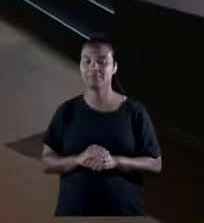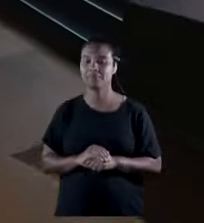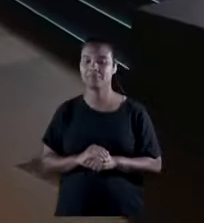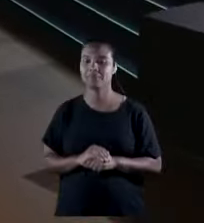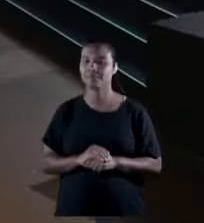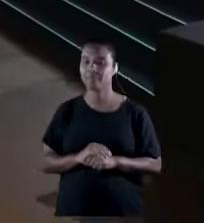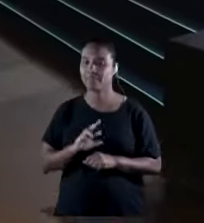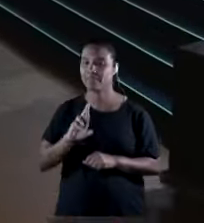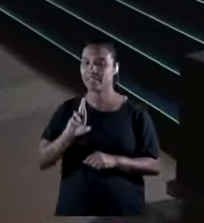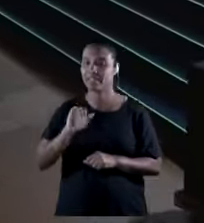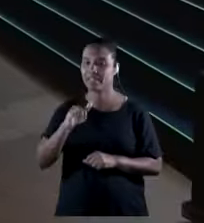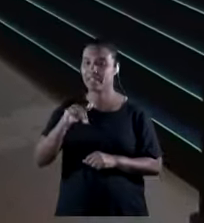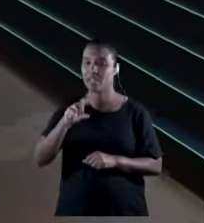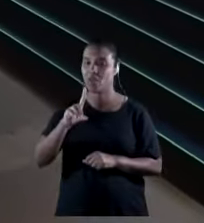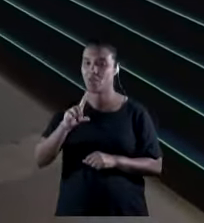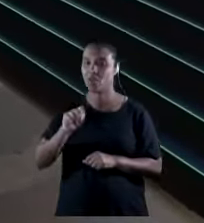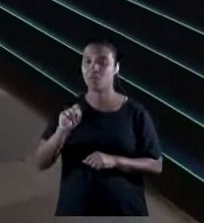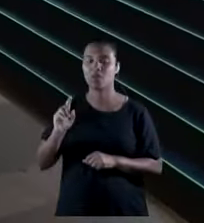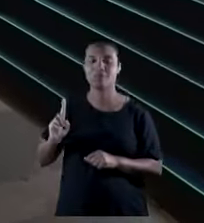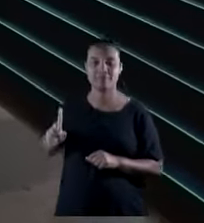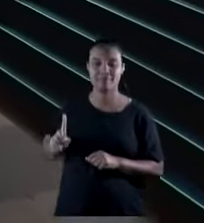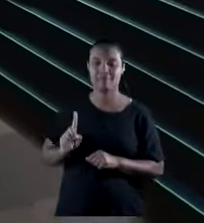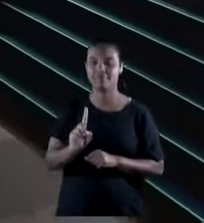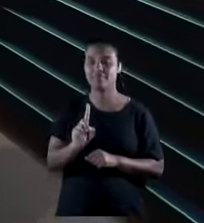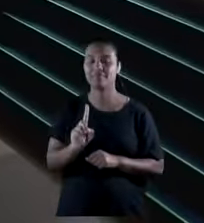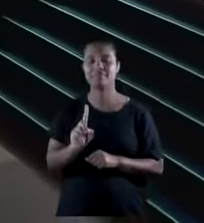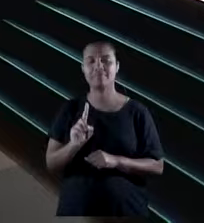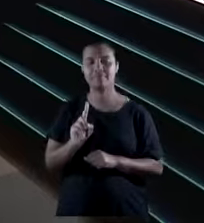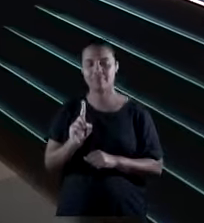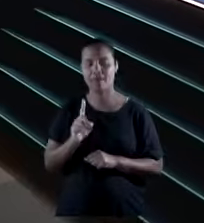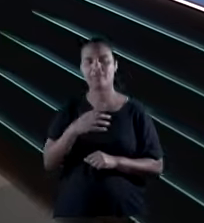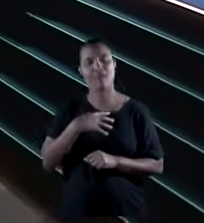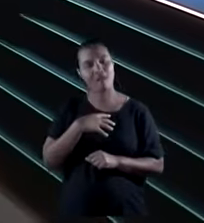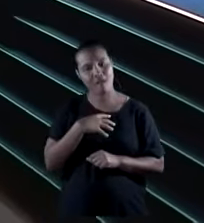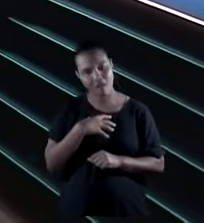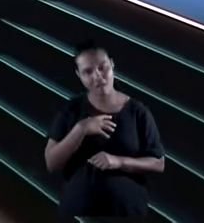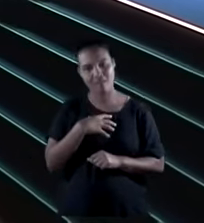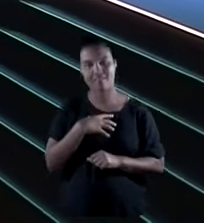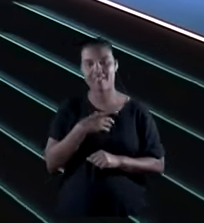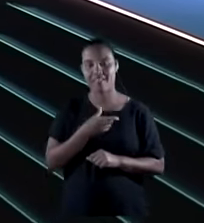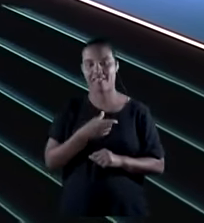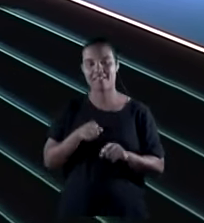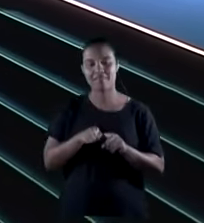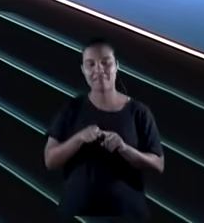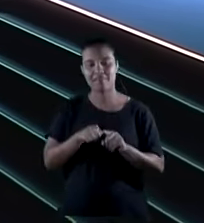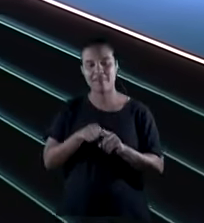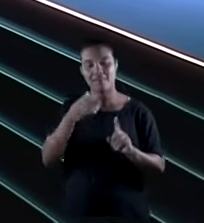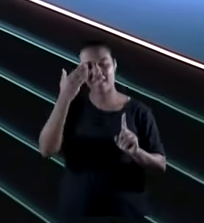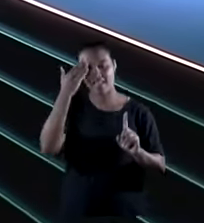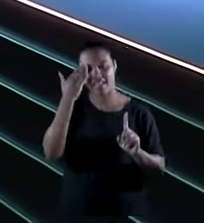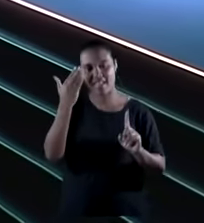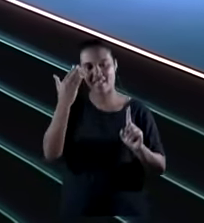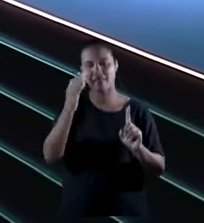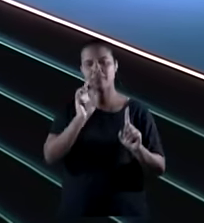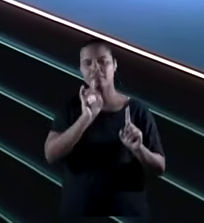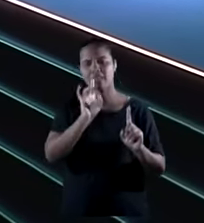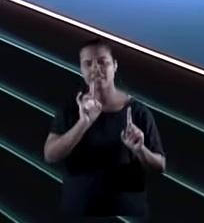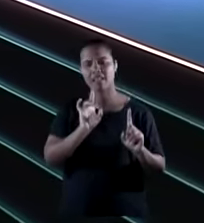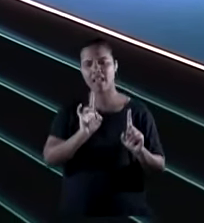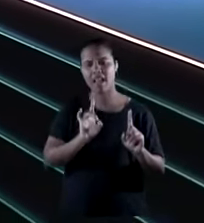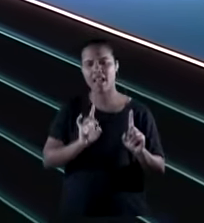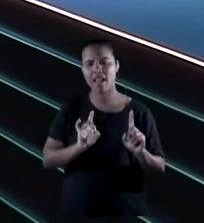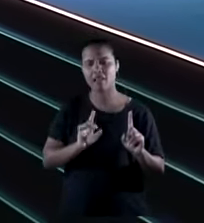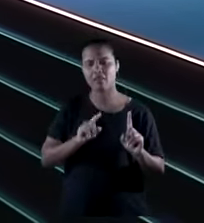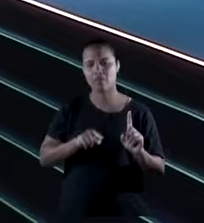Reinaldo, voltando ao palco, eu tenho a honra e o privilégio de anunciar uma homenagem mais que especial. O